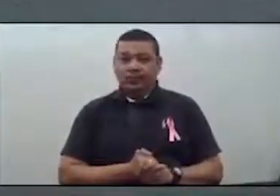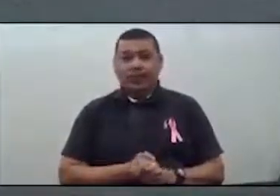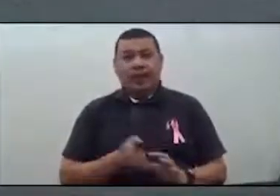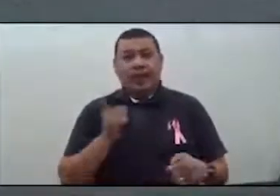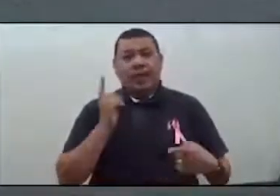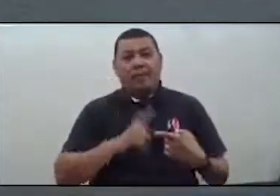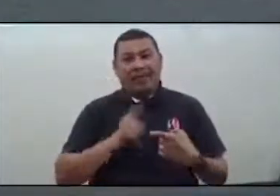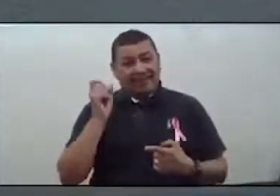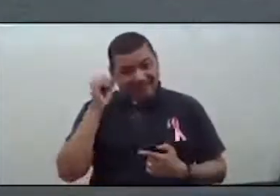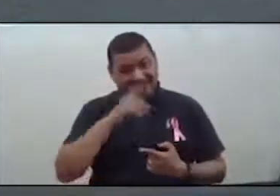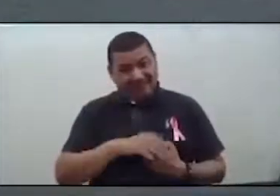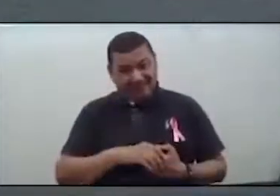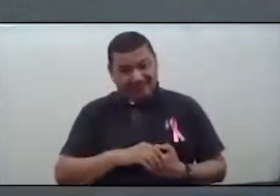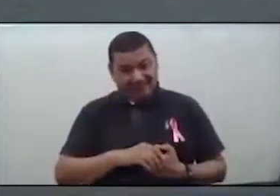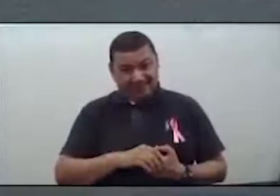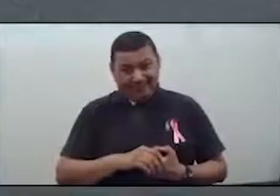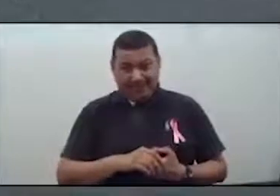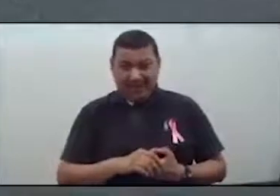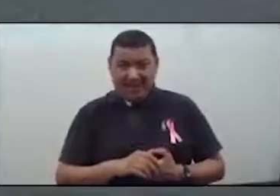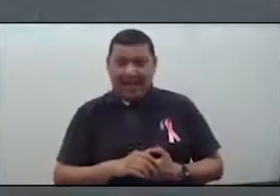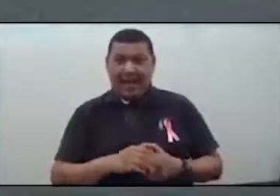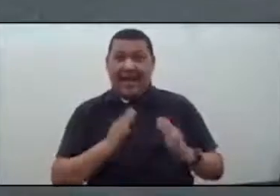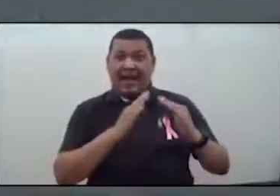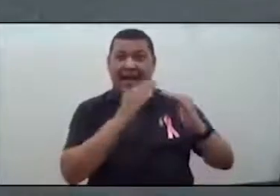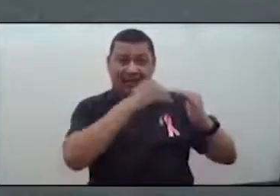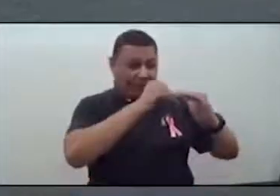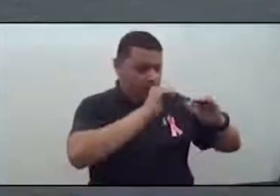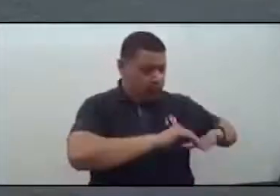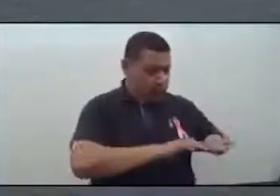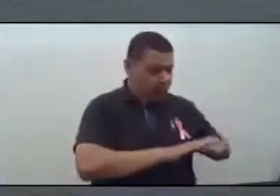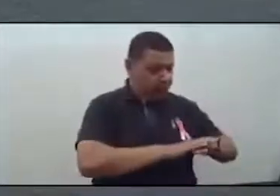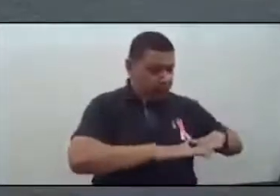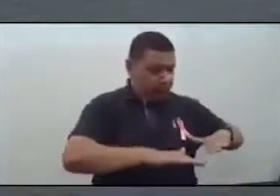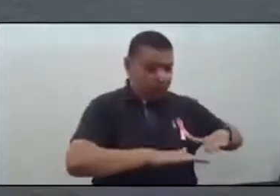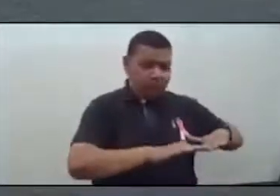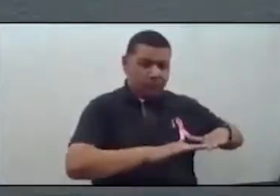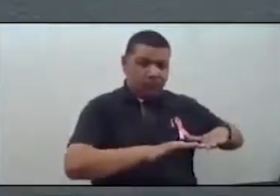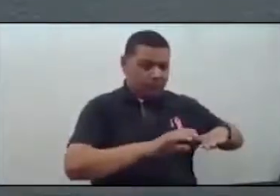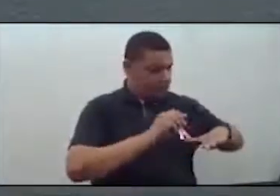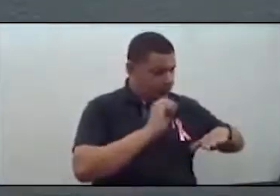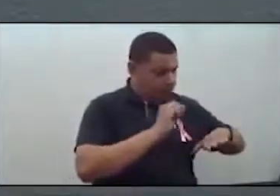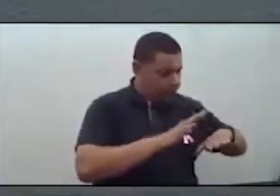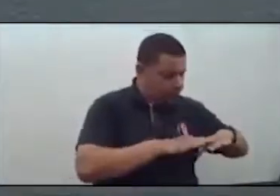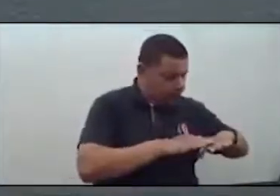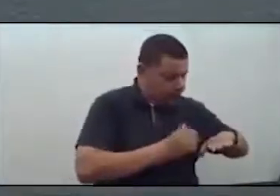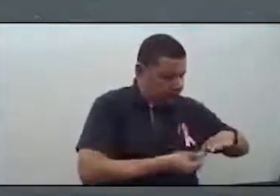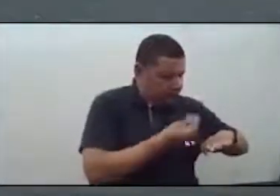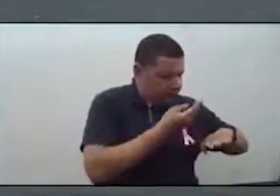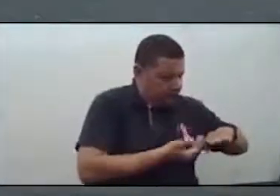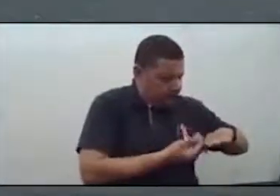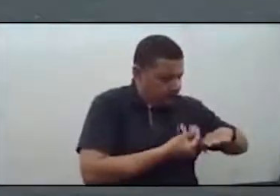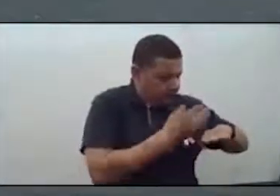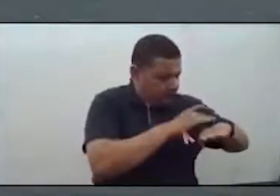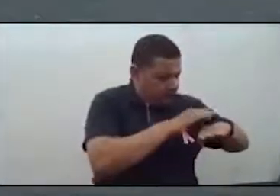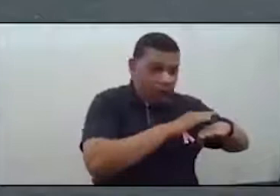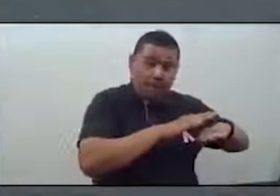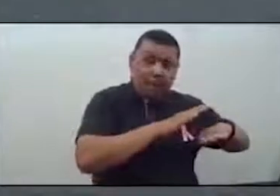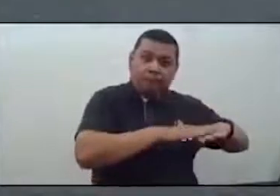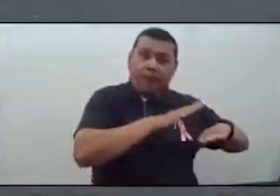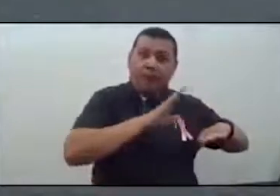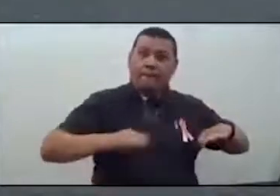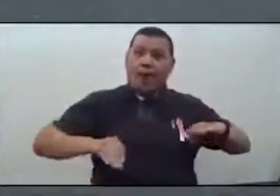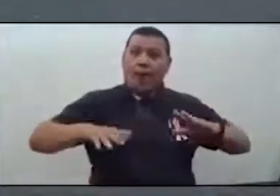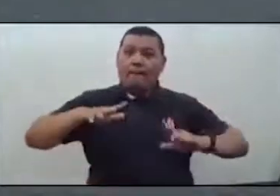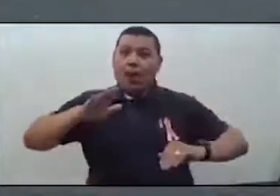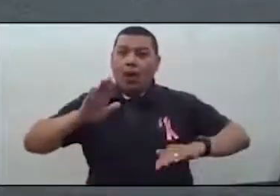Então, tanto a umidade que está tendo ali naquelas residências. Então, fazer esse pedido aí à Secretaria de